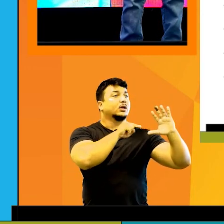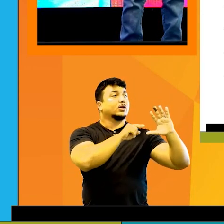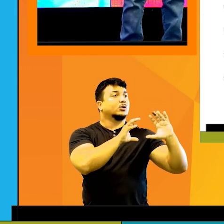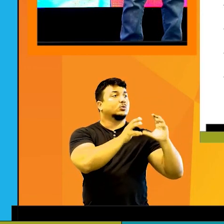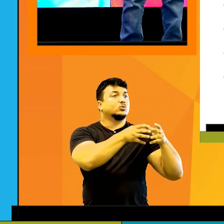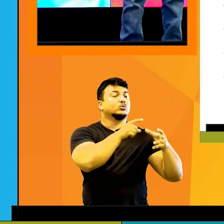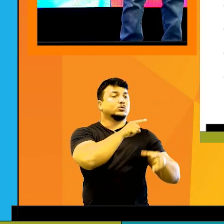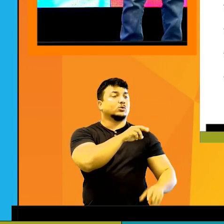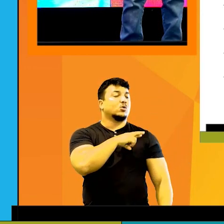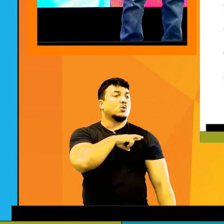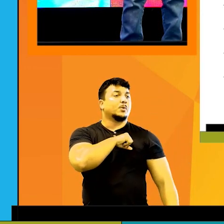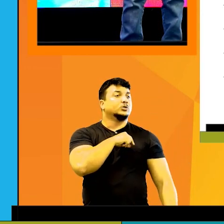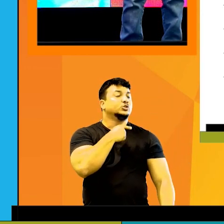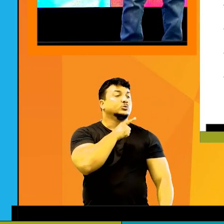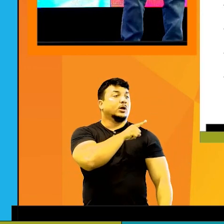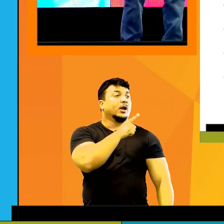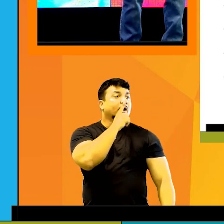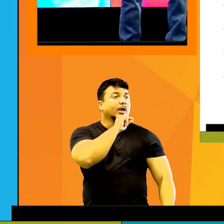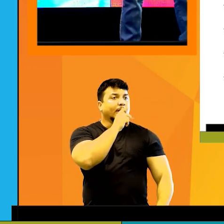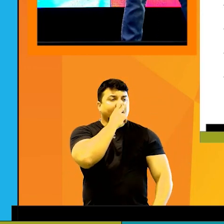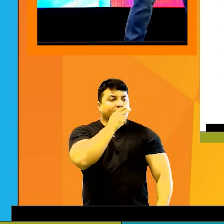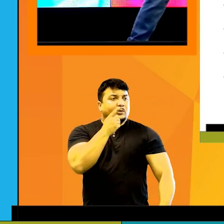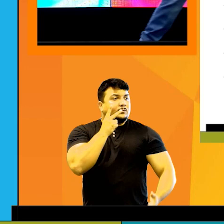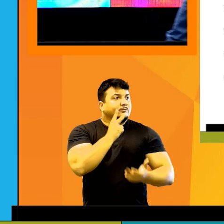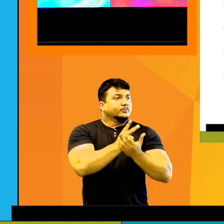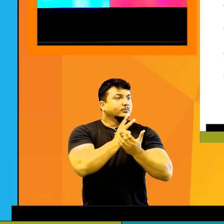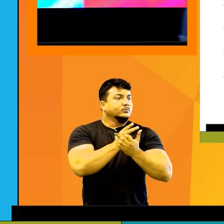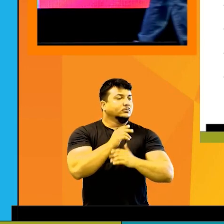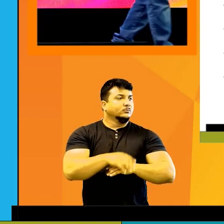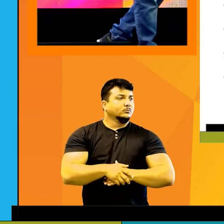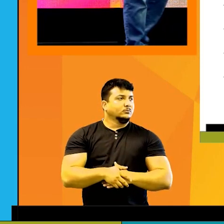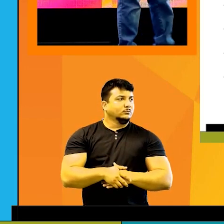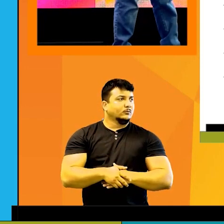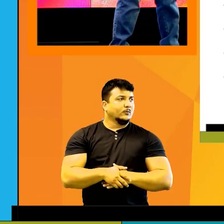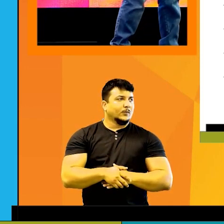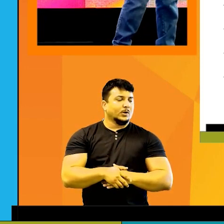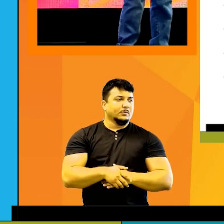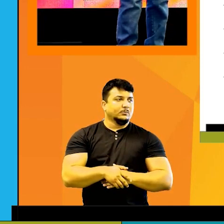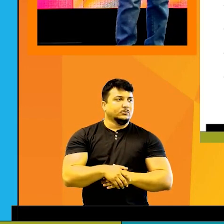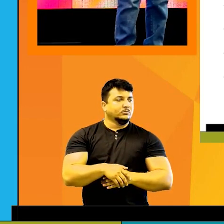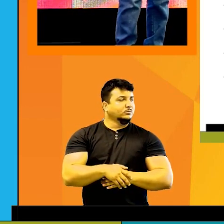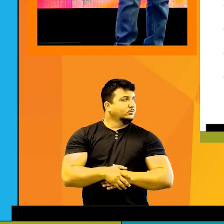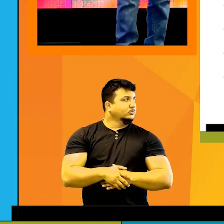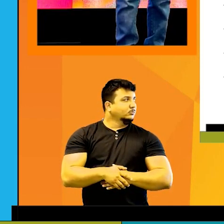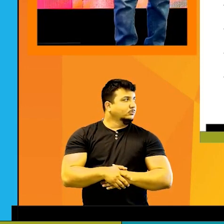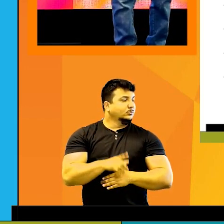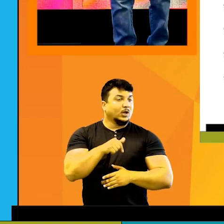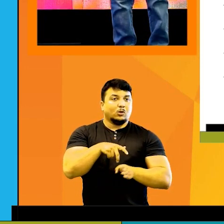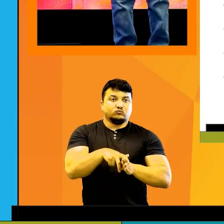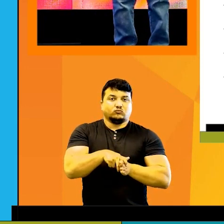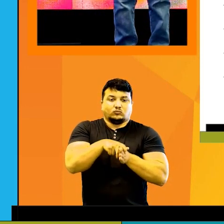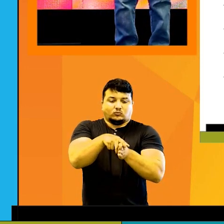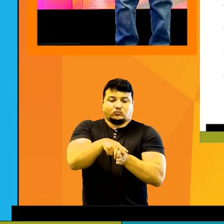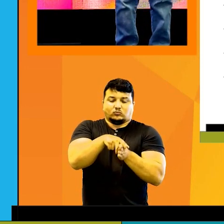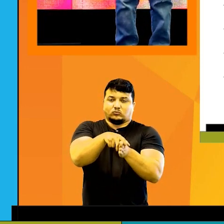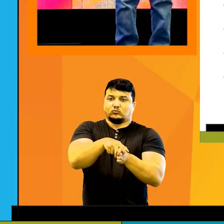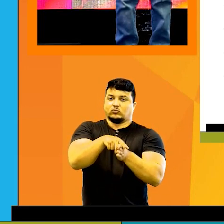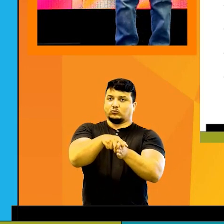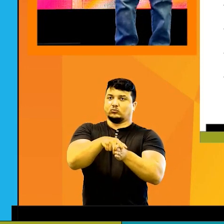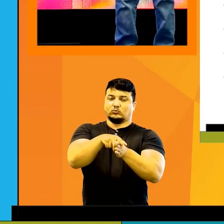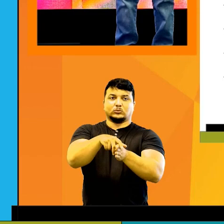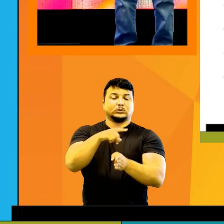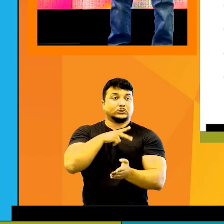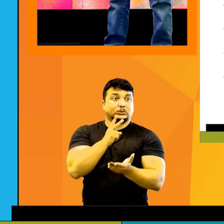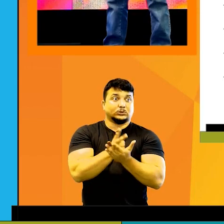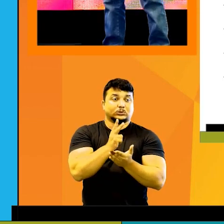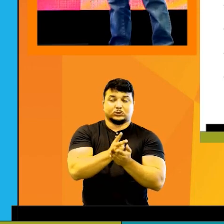do romantismo europeu? Quem era o herói do romantismo europeu? O cavaleiro medieval.